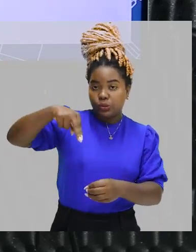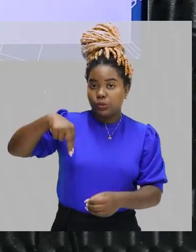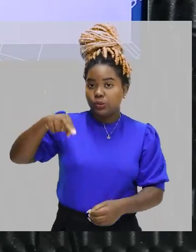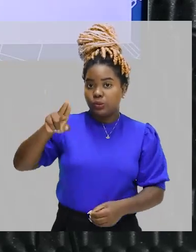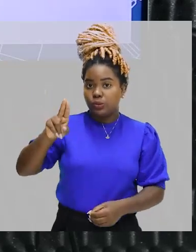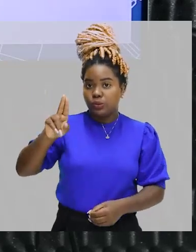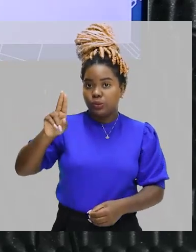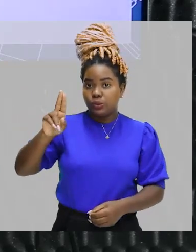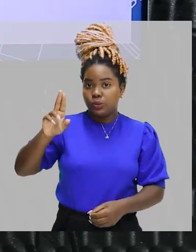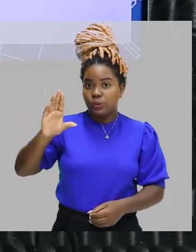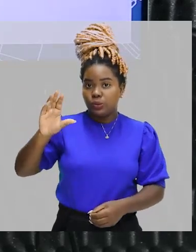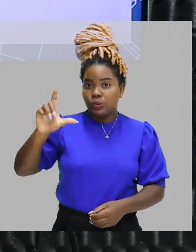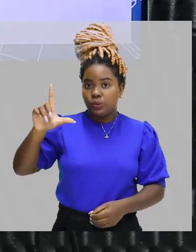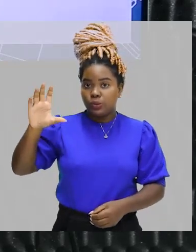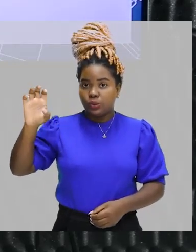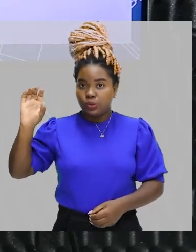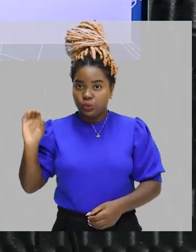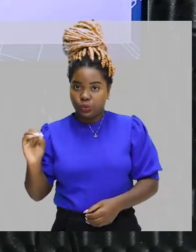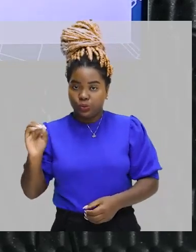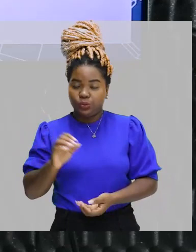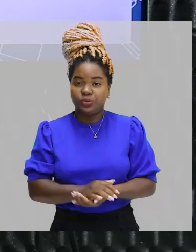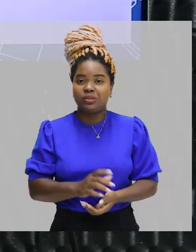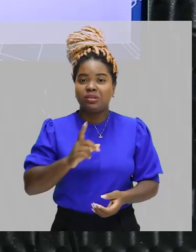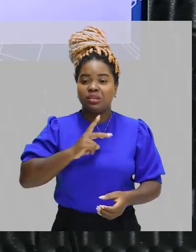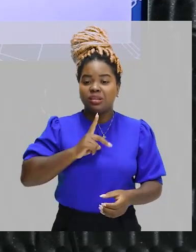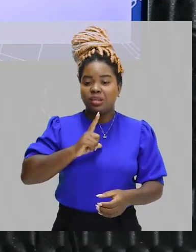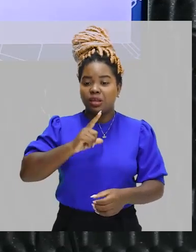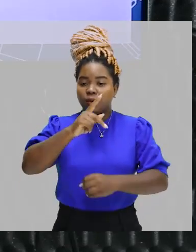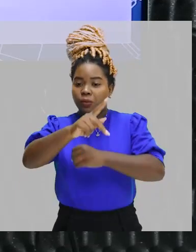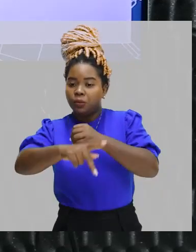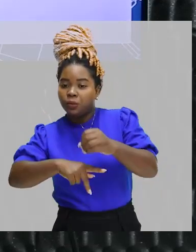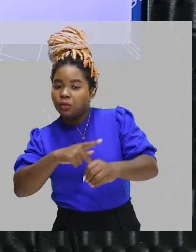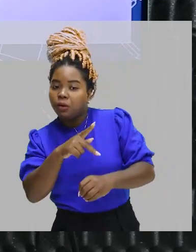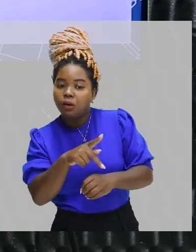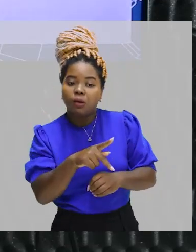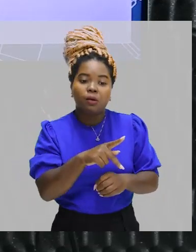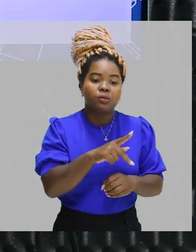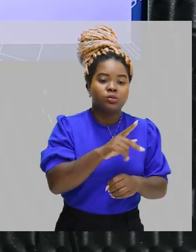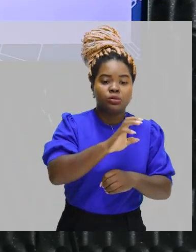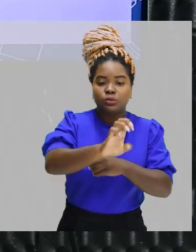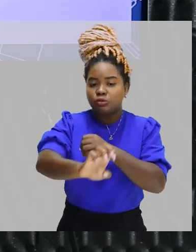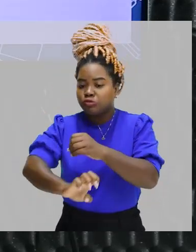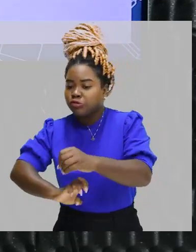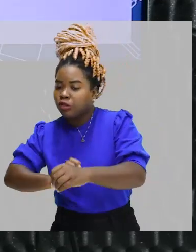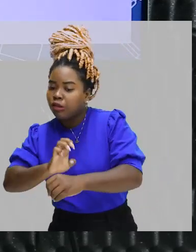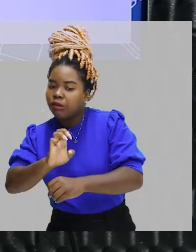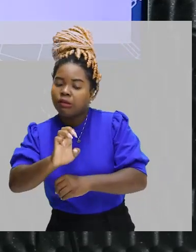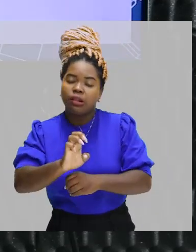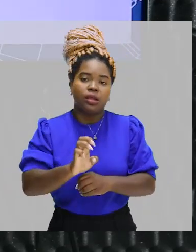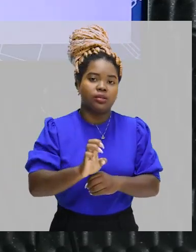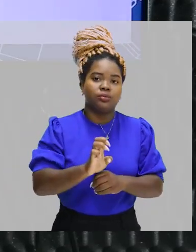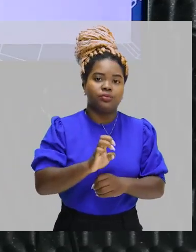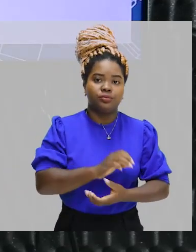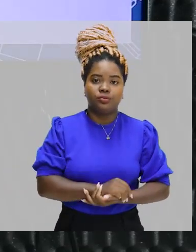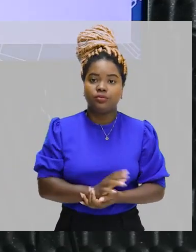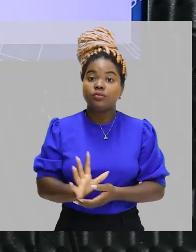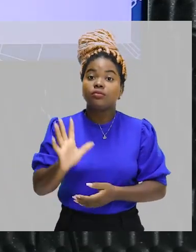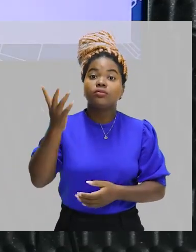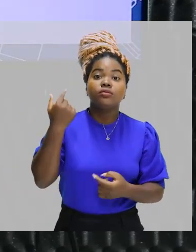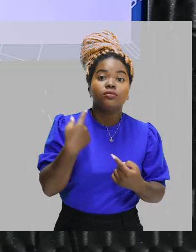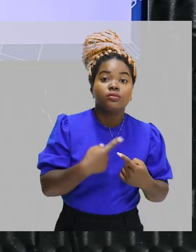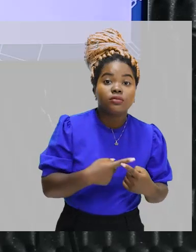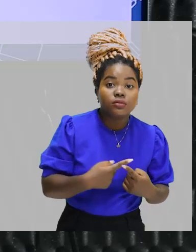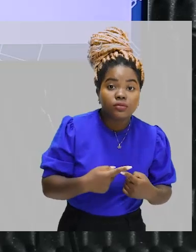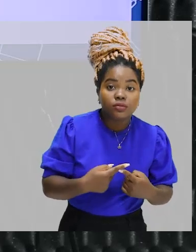De prótons que estão no núcleo e os elétrons que estão na eletrosfera, aquilo ali acontece